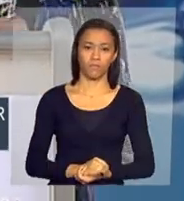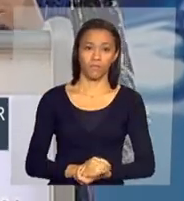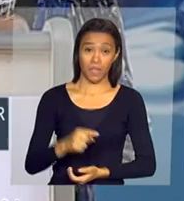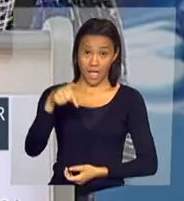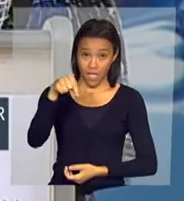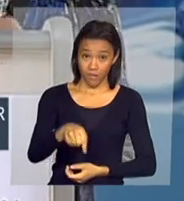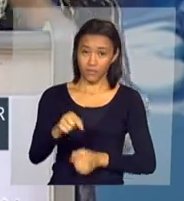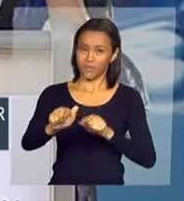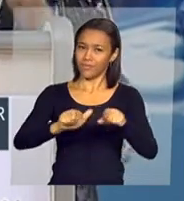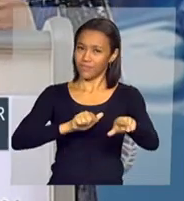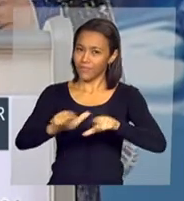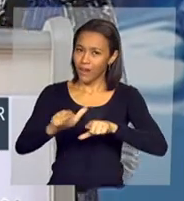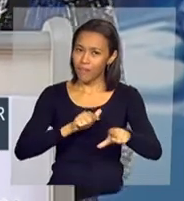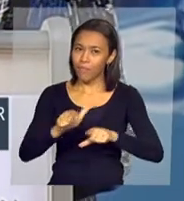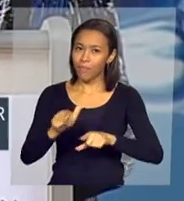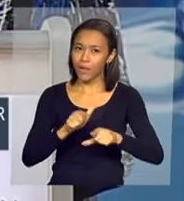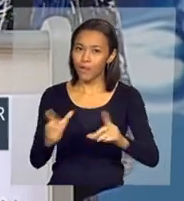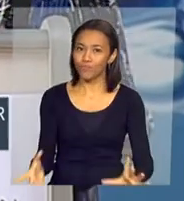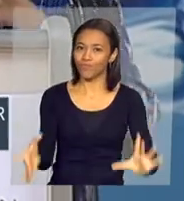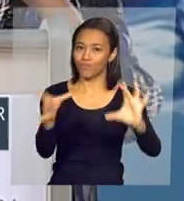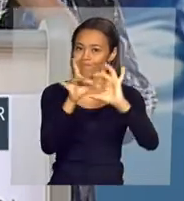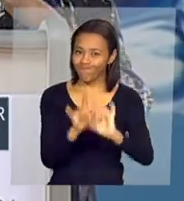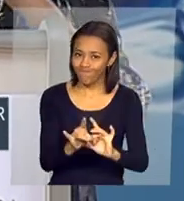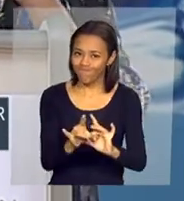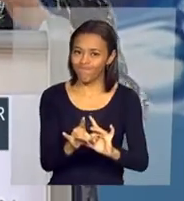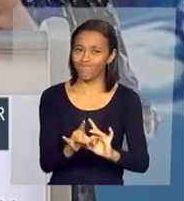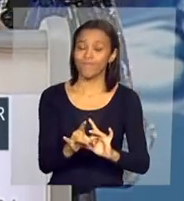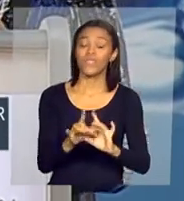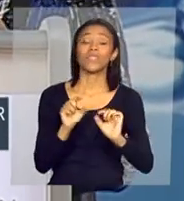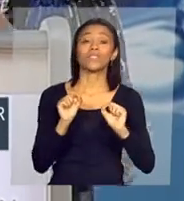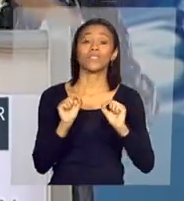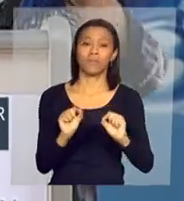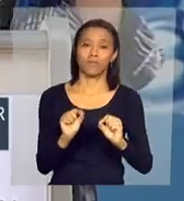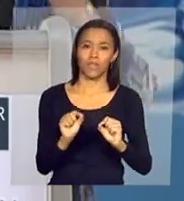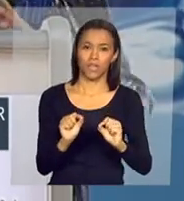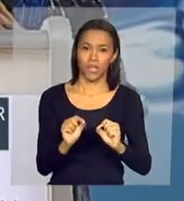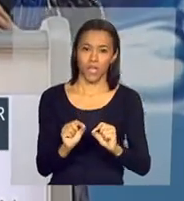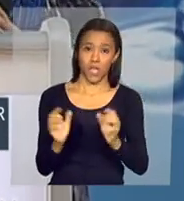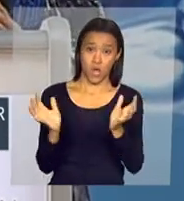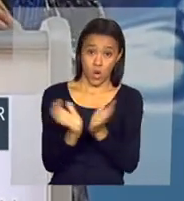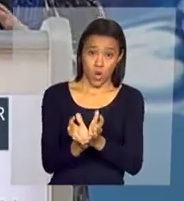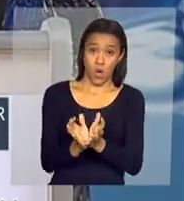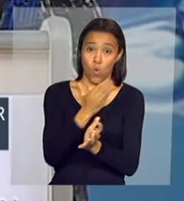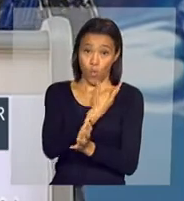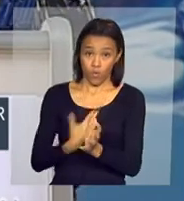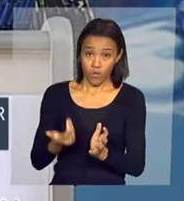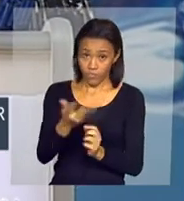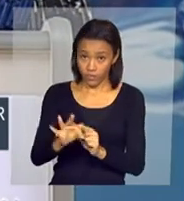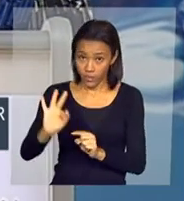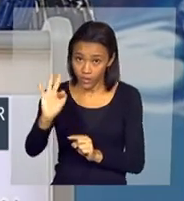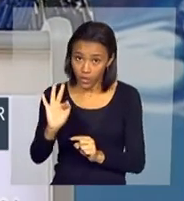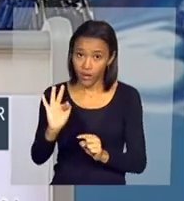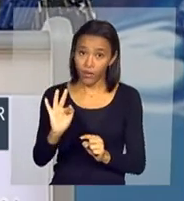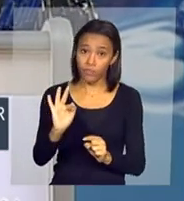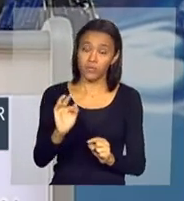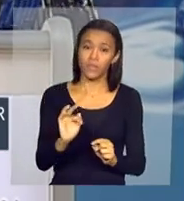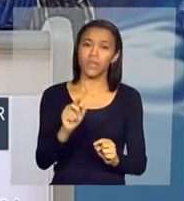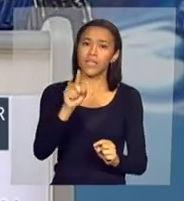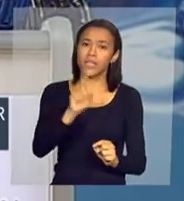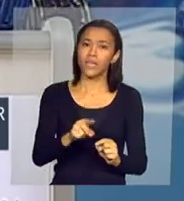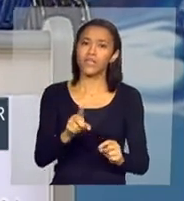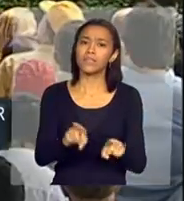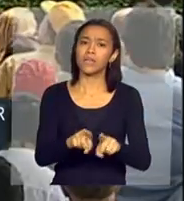esse trabalho conjunto que mobiliza o governo federal, o parceiro,